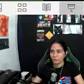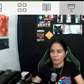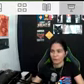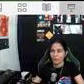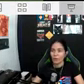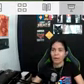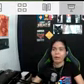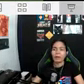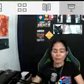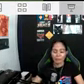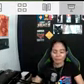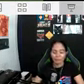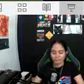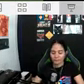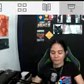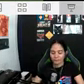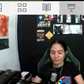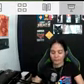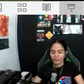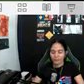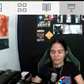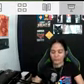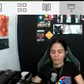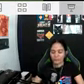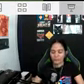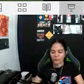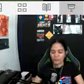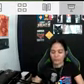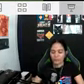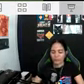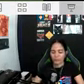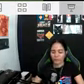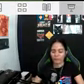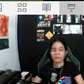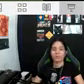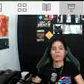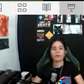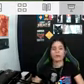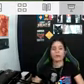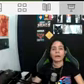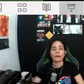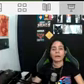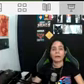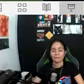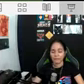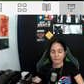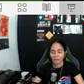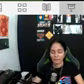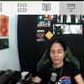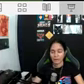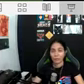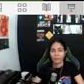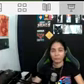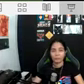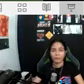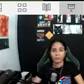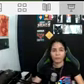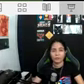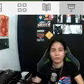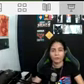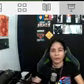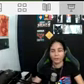científico. Pergunto a vocês se vocês concordam com a gravação da